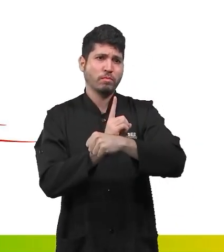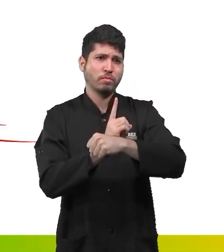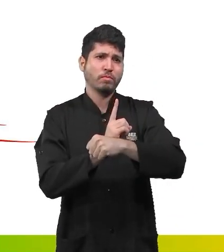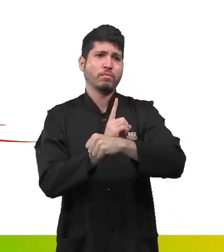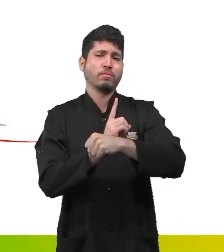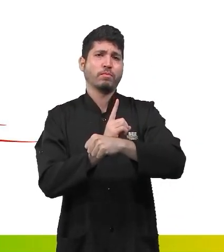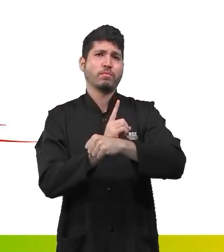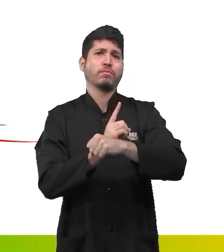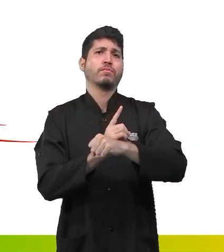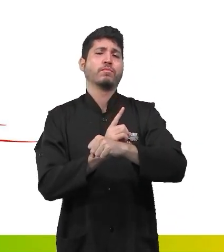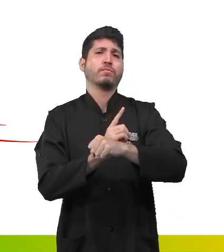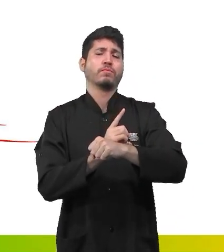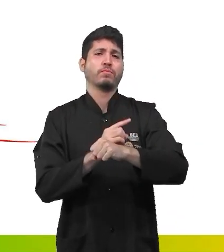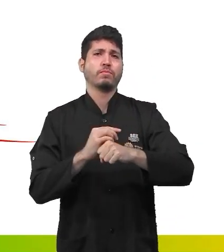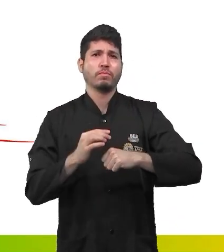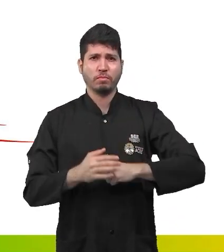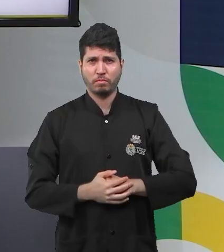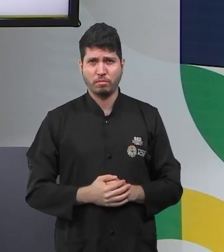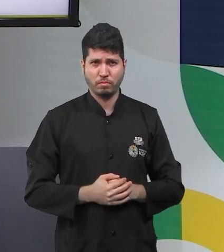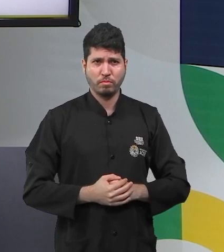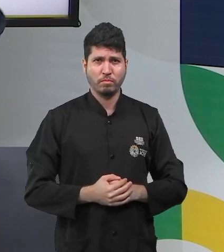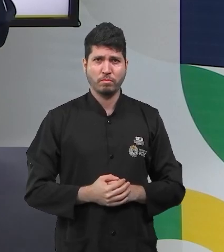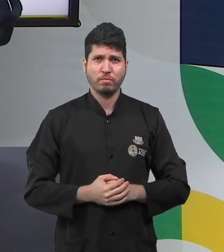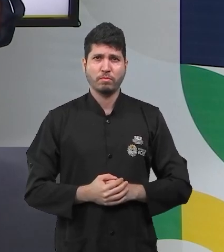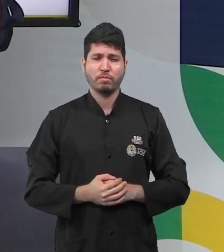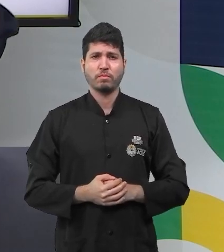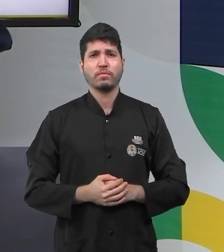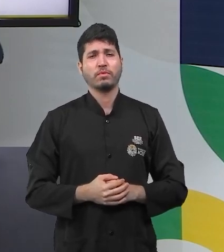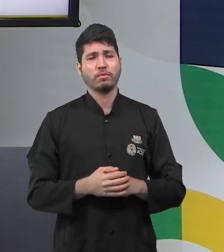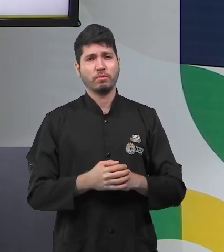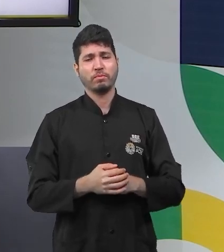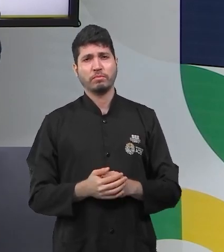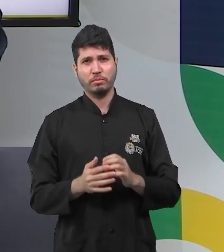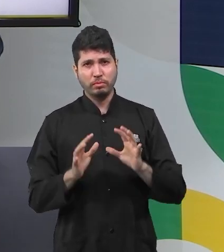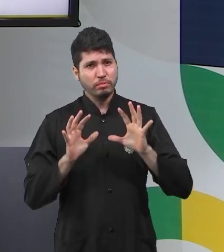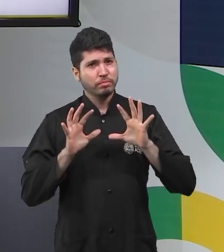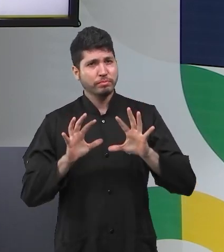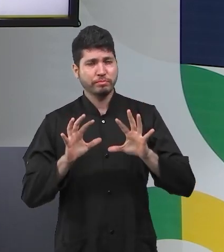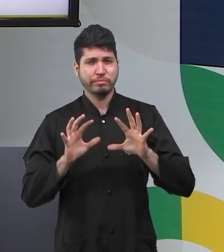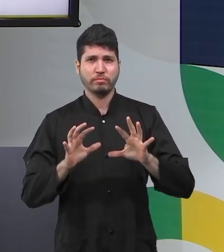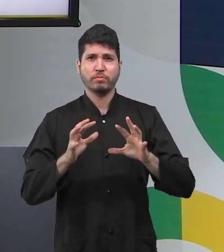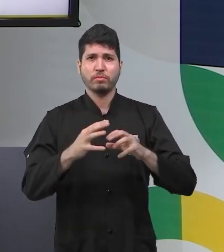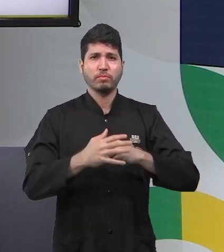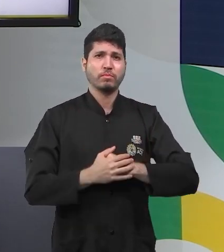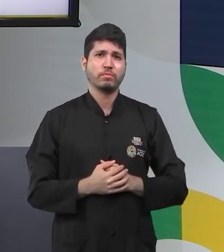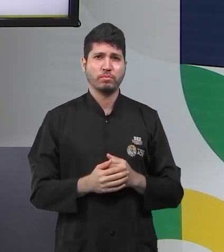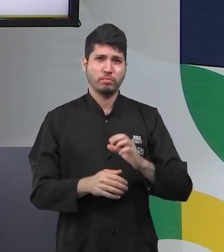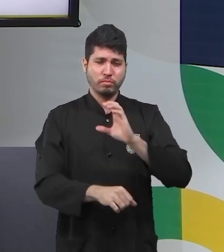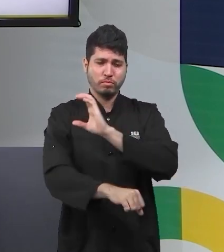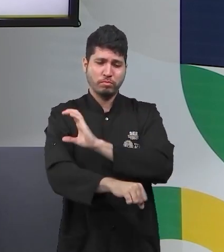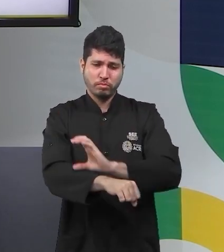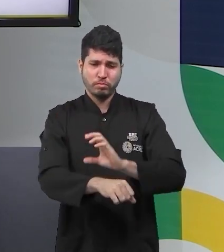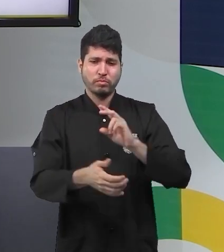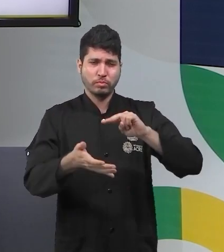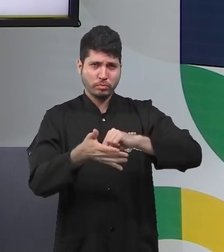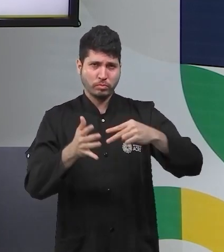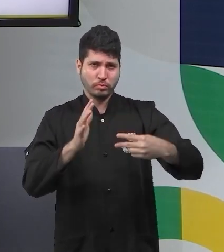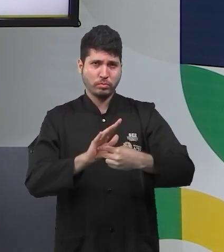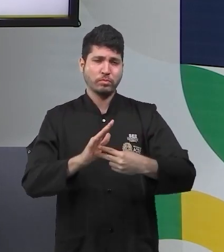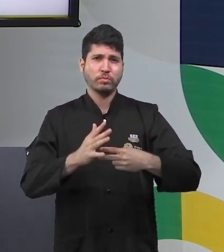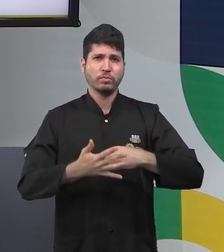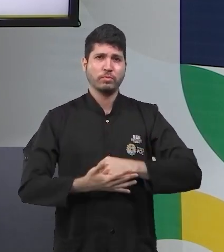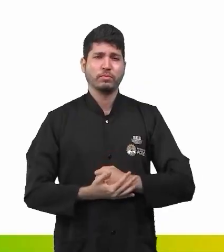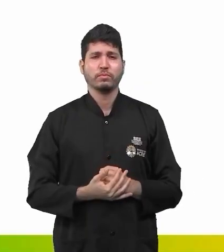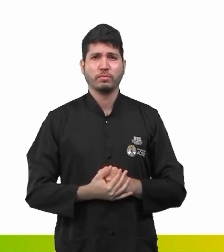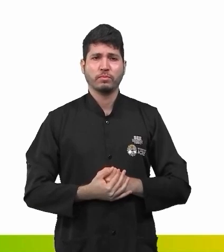definição bem diminuta, mas que consegue englobar e fazer essa compreensão do que é cultura. Tranquilo? Então, só para